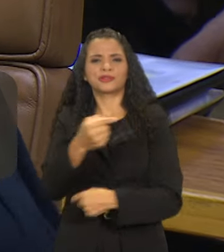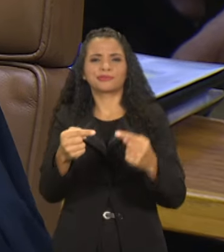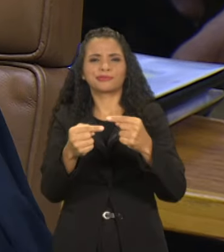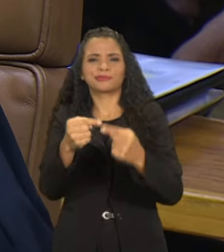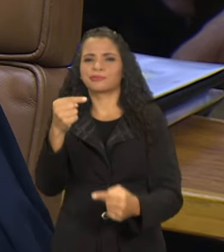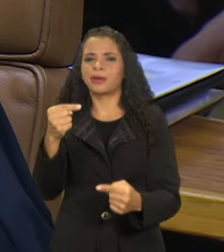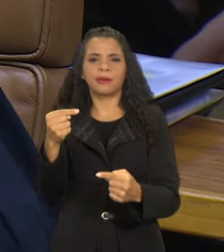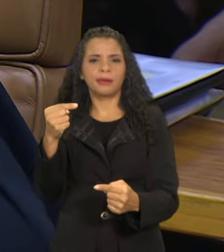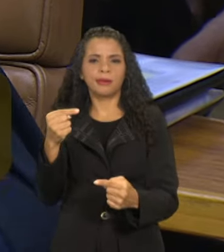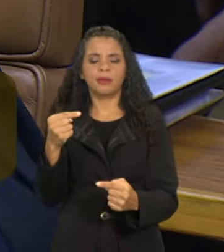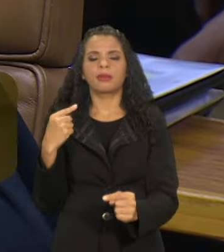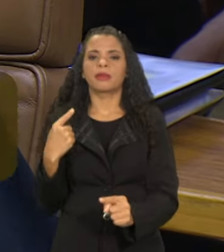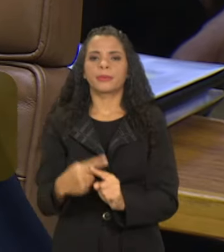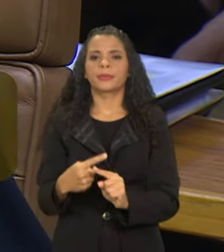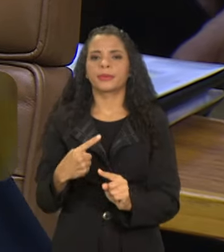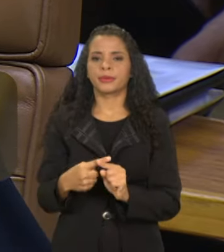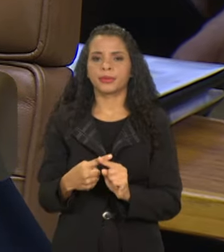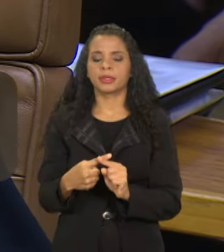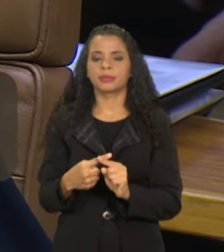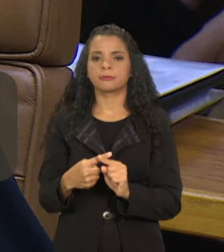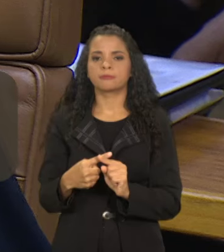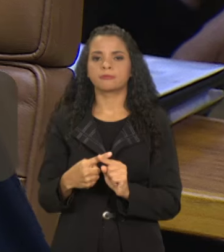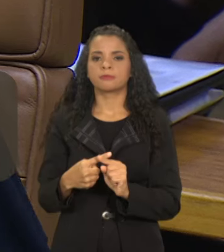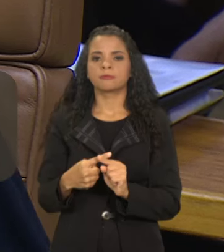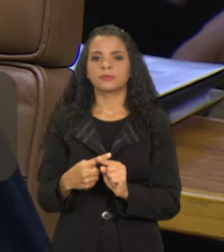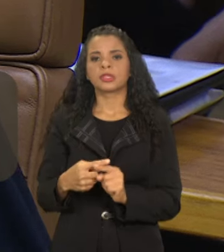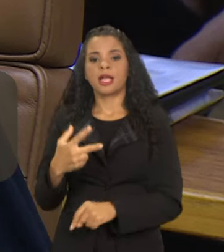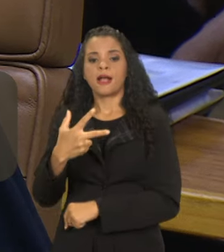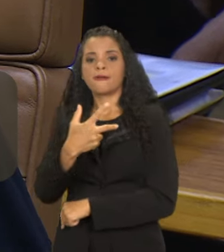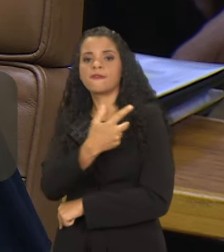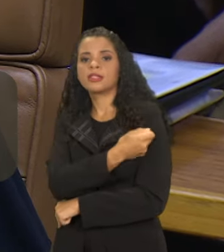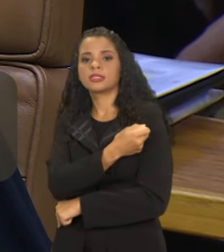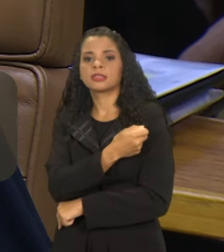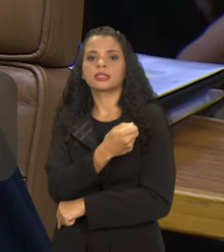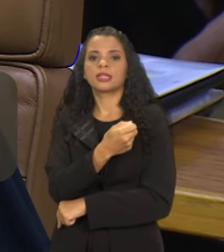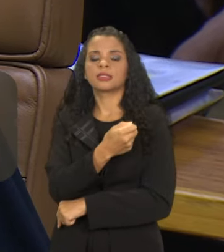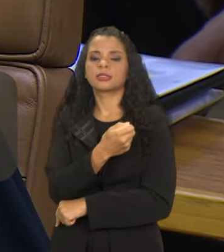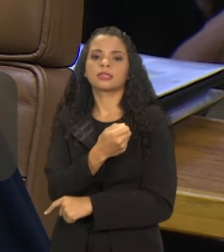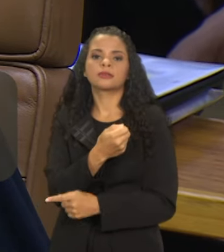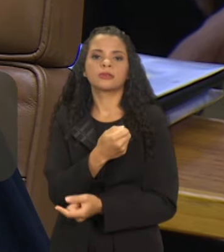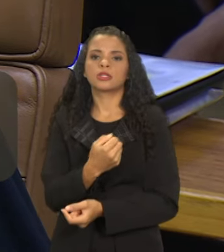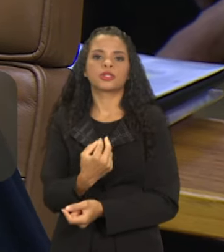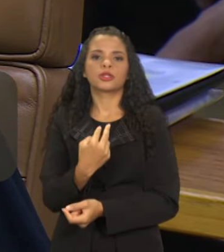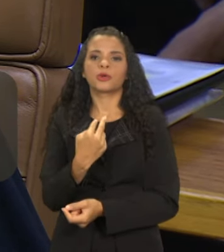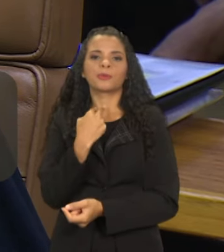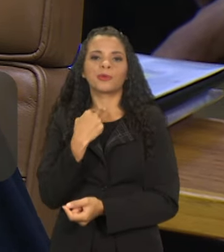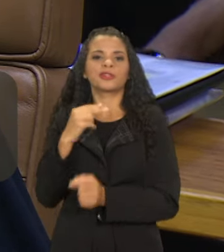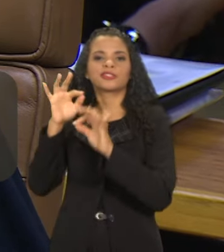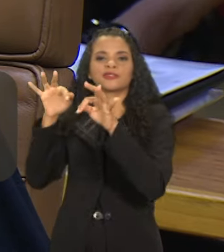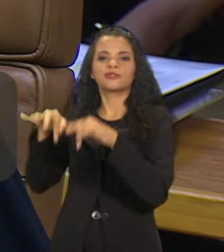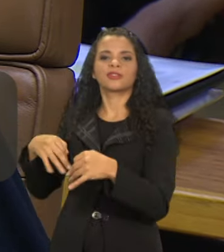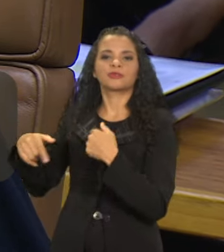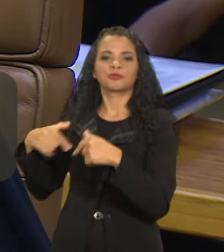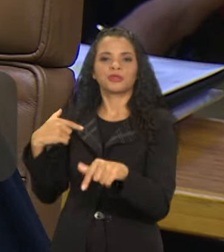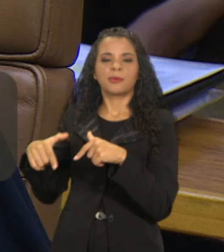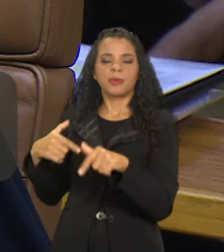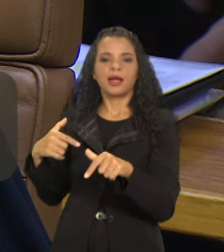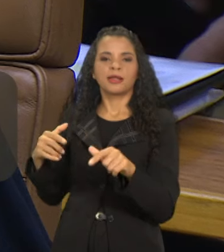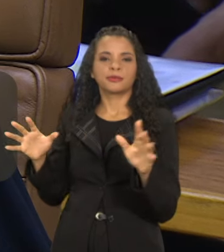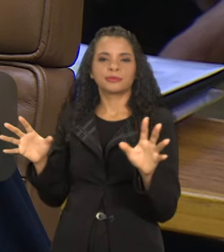afinal, uma vacinação não pode ser desfeita ao fim da jornada de trabalho. Nesse mesmo contexto, a Casa